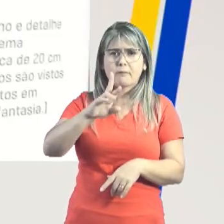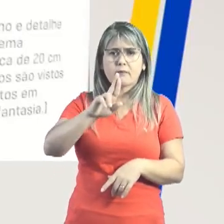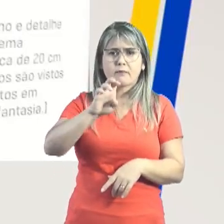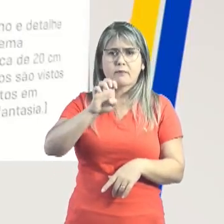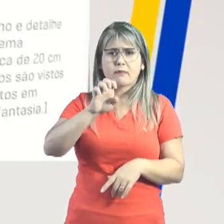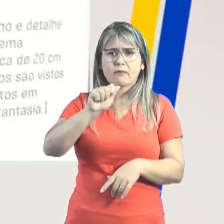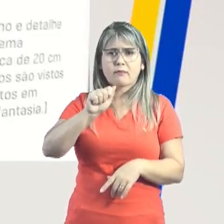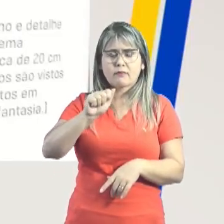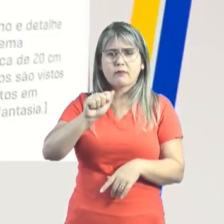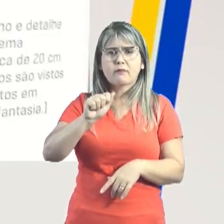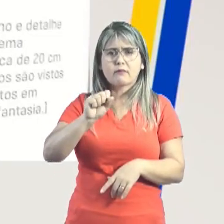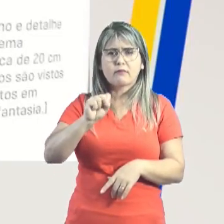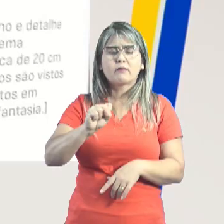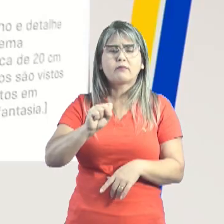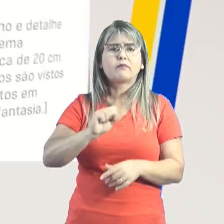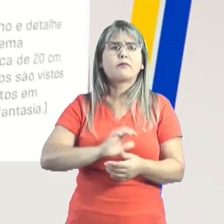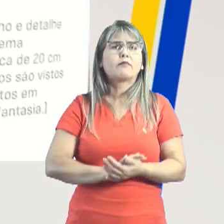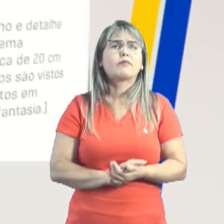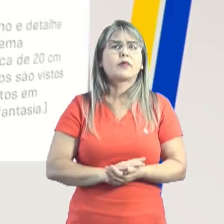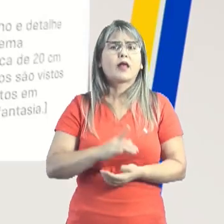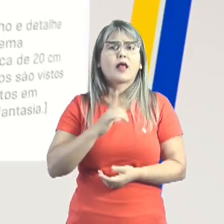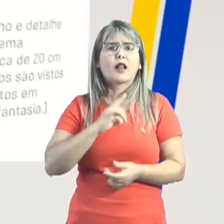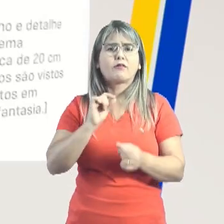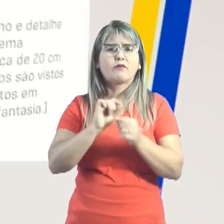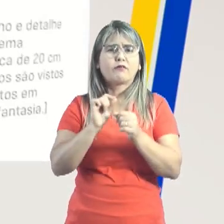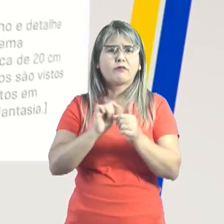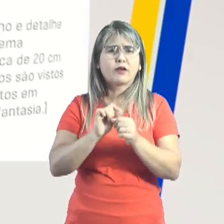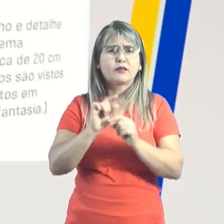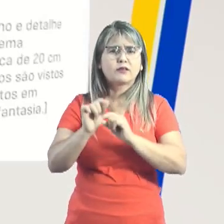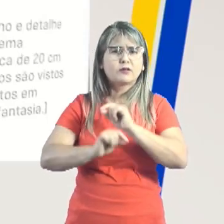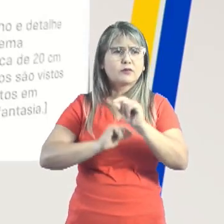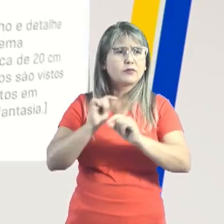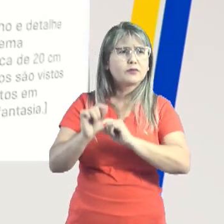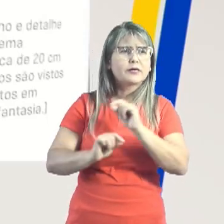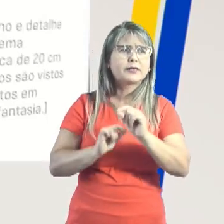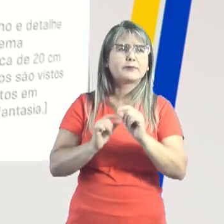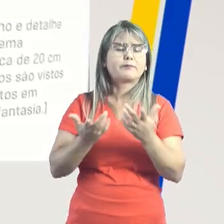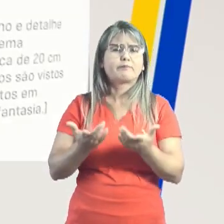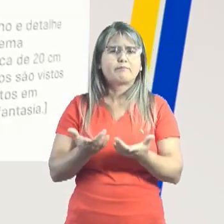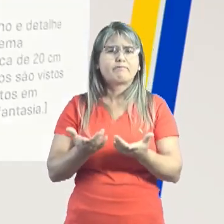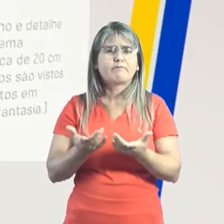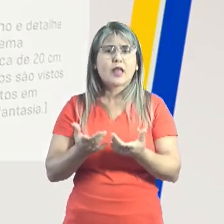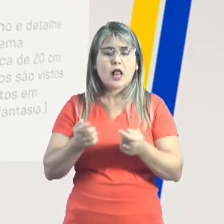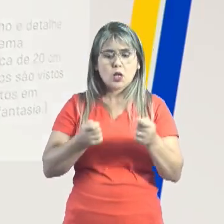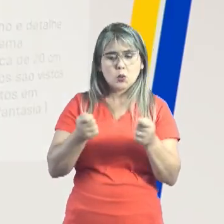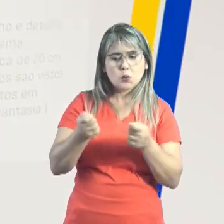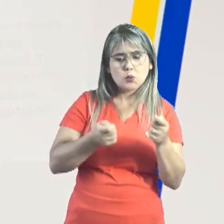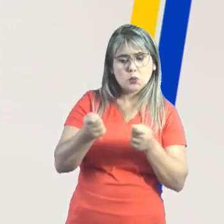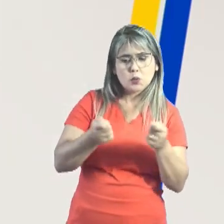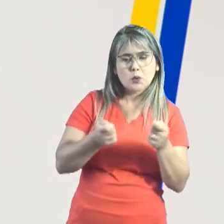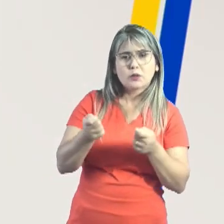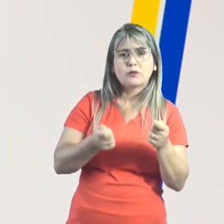esse hormônio insulina e glucagon, que regulam os níveis também de açúcar no nosso corpo.